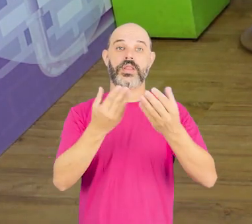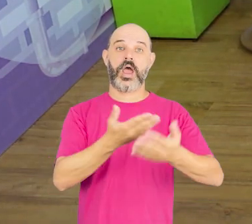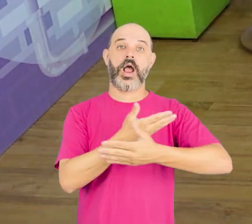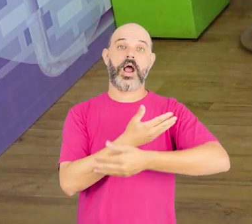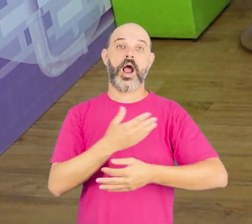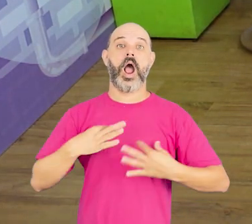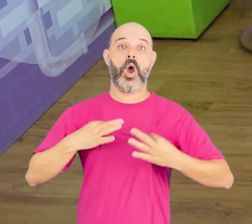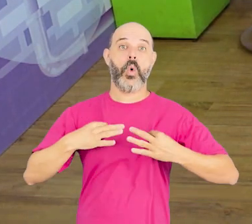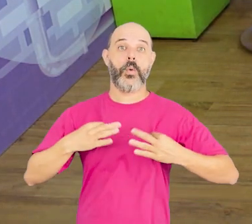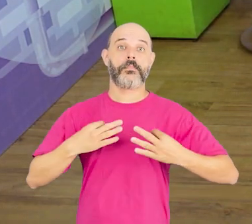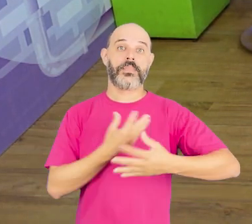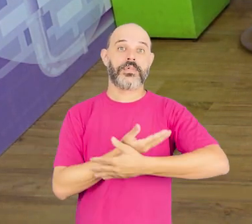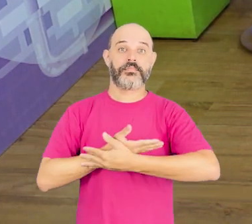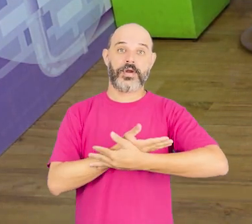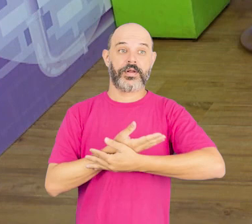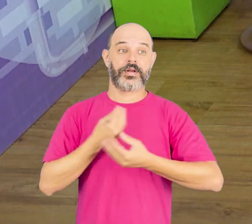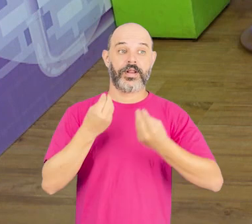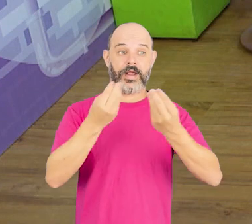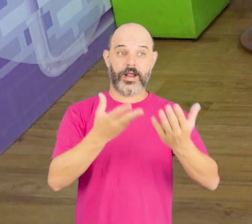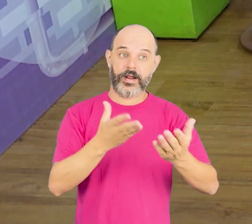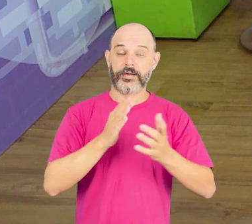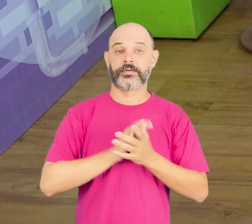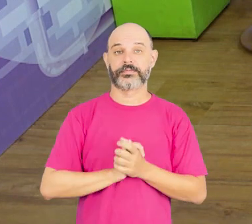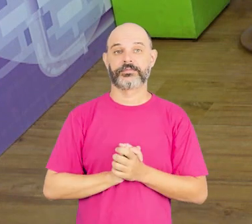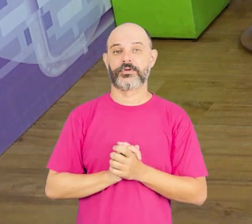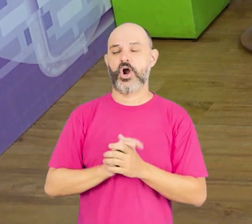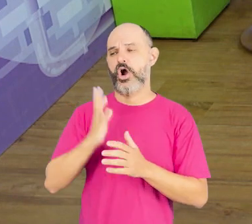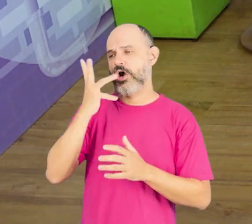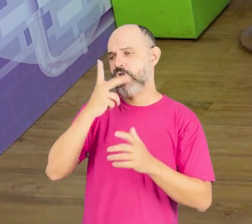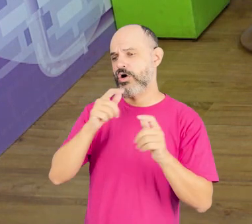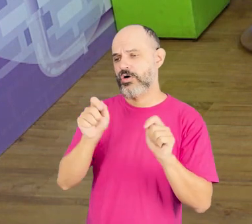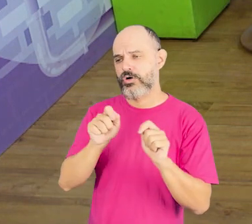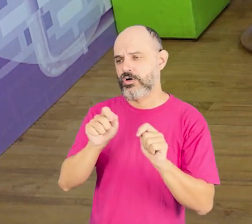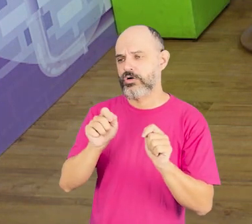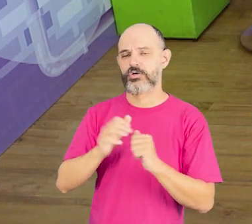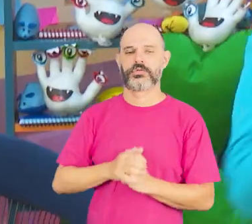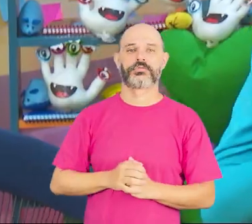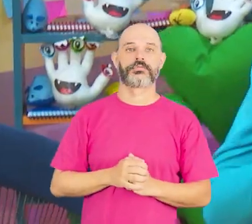essa roupinha aqui para ele. Ai, que fofinha!